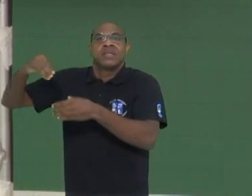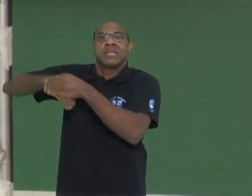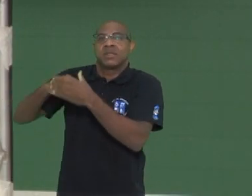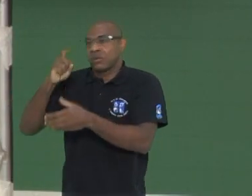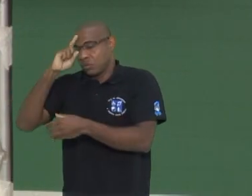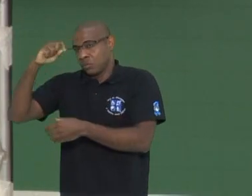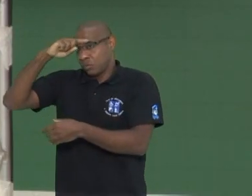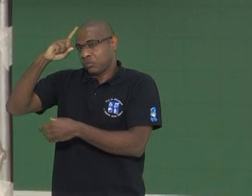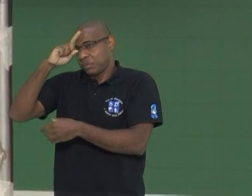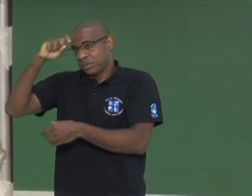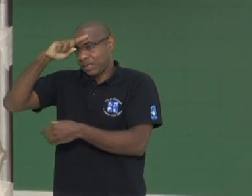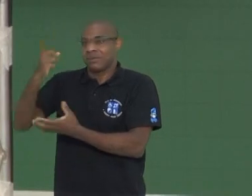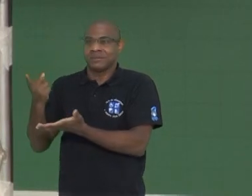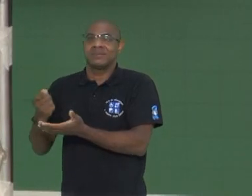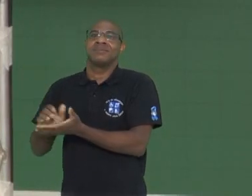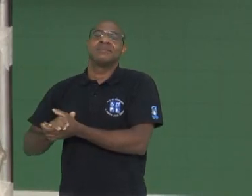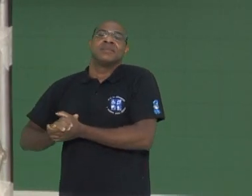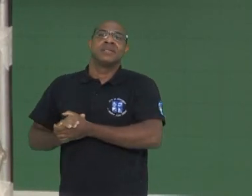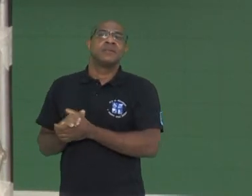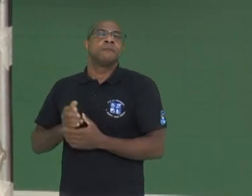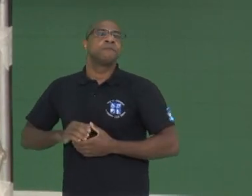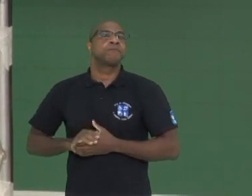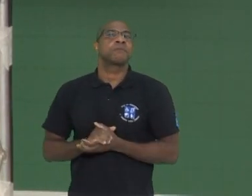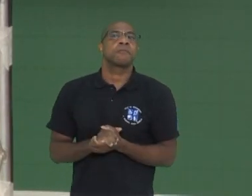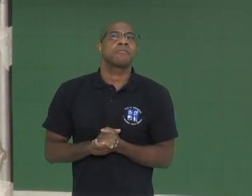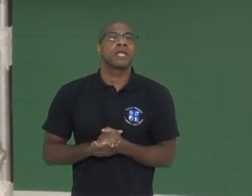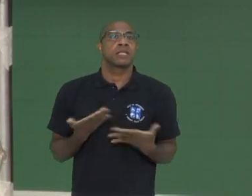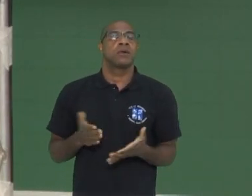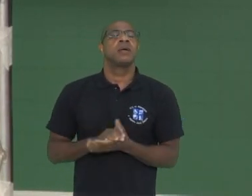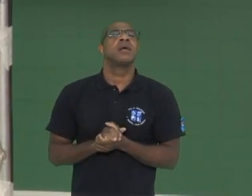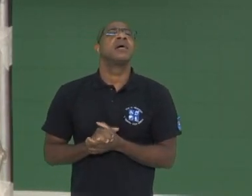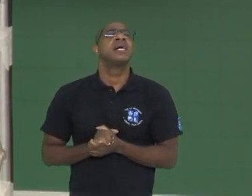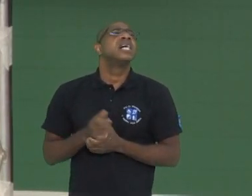Tiradentes, século XVIII, Conjuração Mineira,